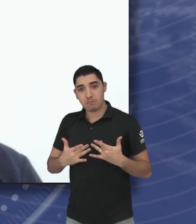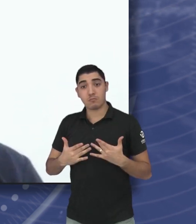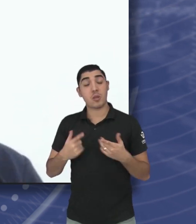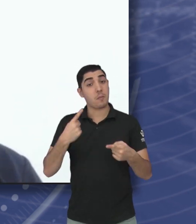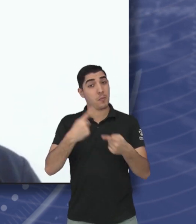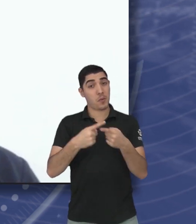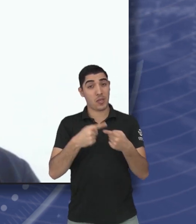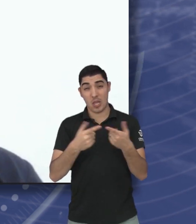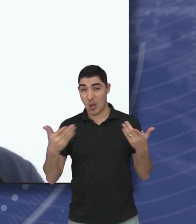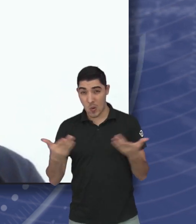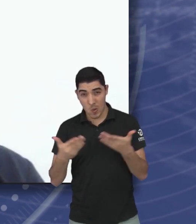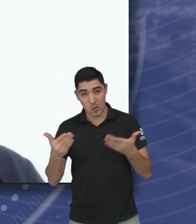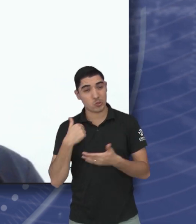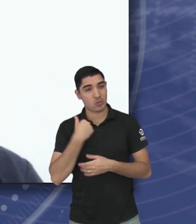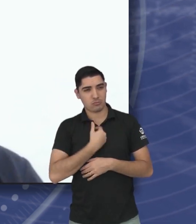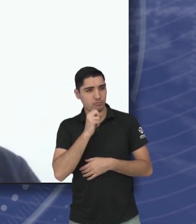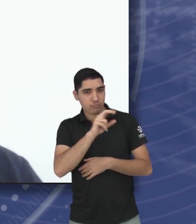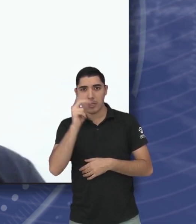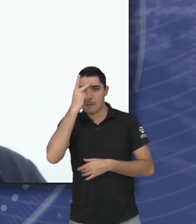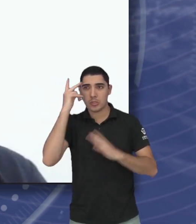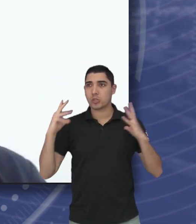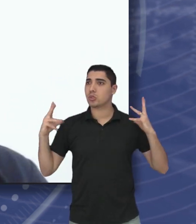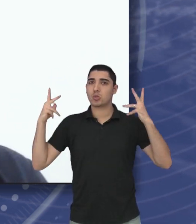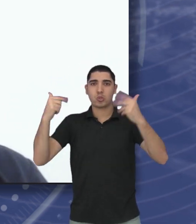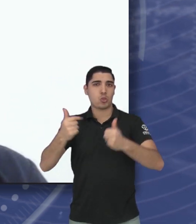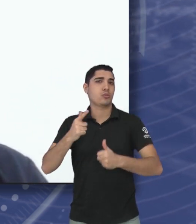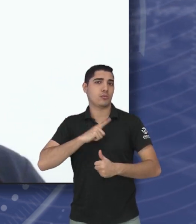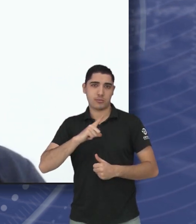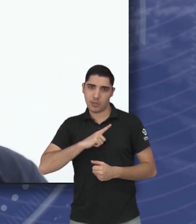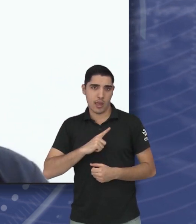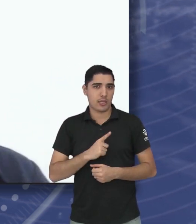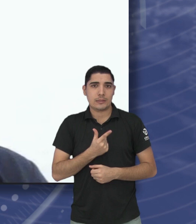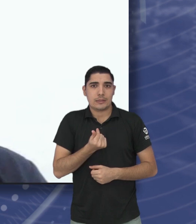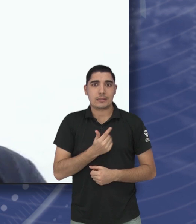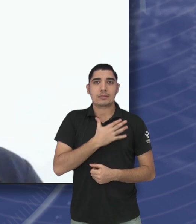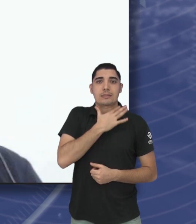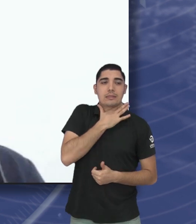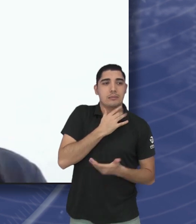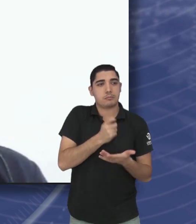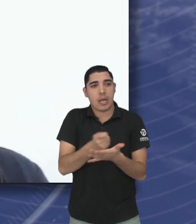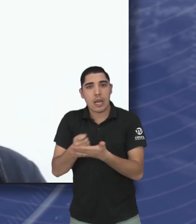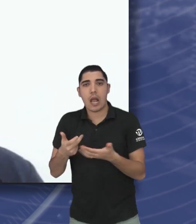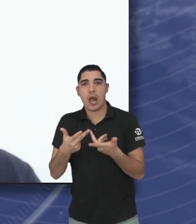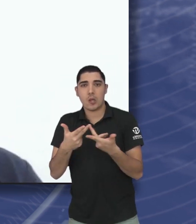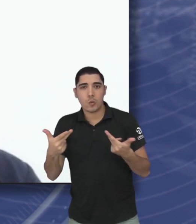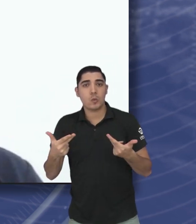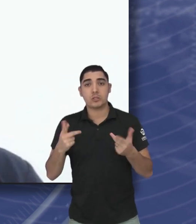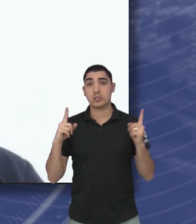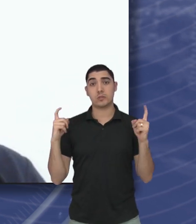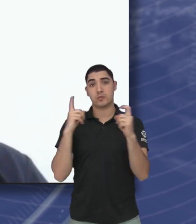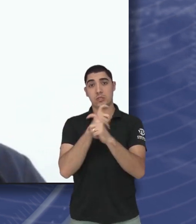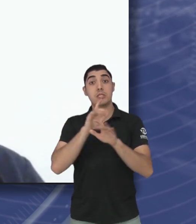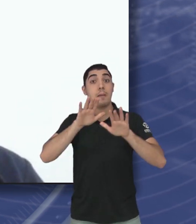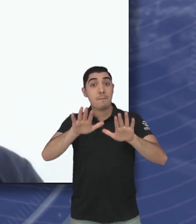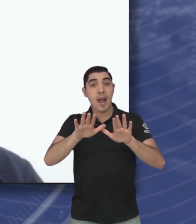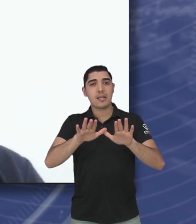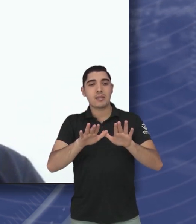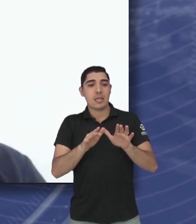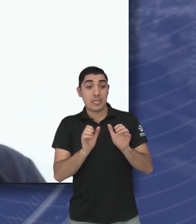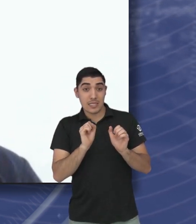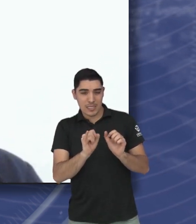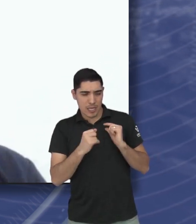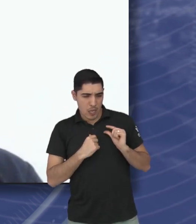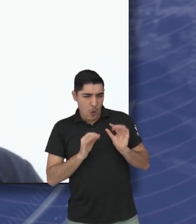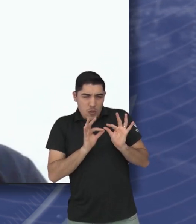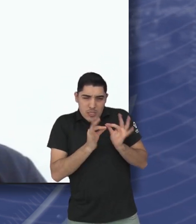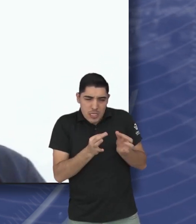porque assim, hoje em dia, todo mundo está apertado. Todo mundo está apertado, todo mundo está passando por situações difíceis, mas o pouco